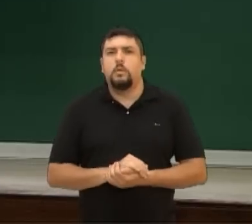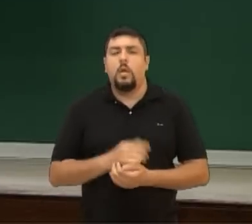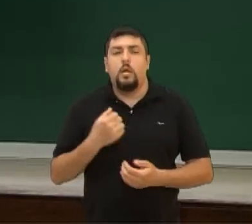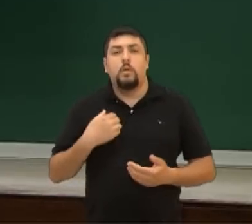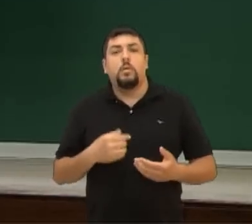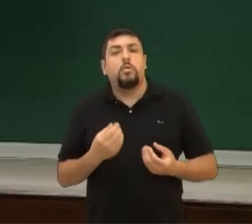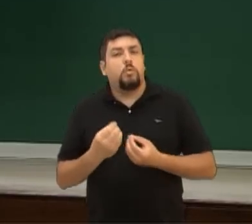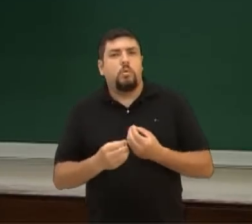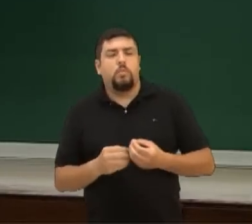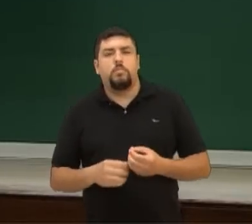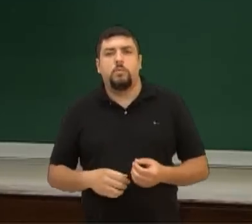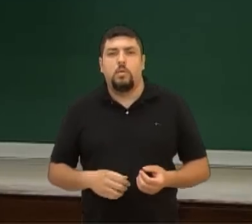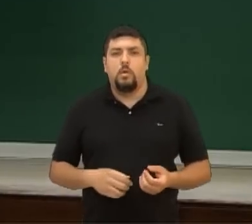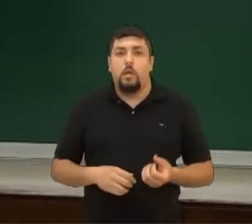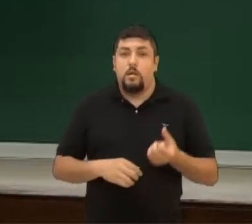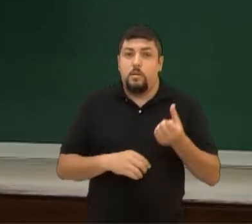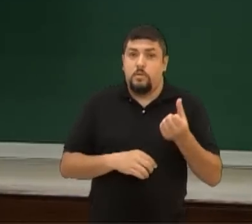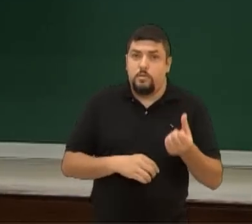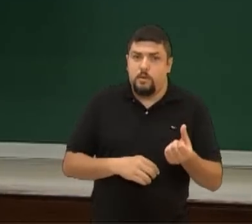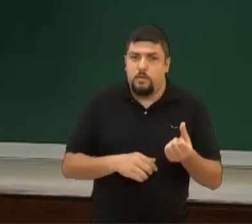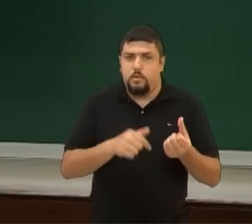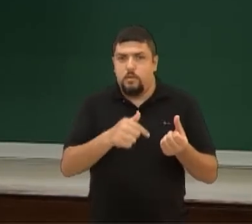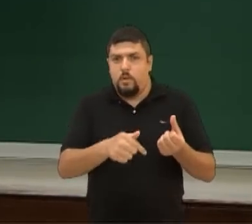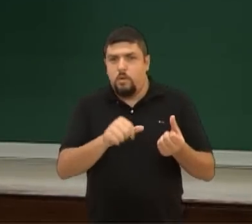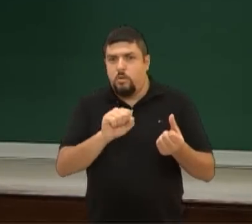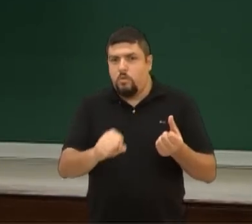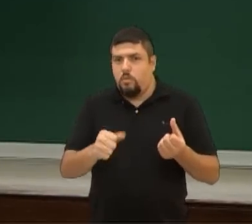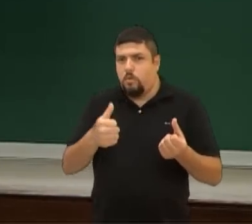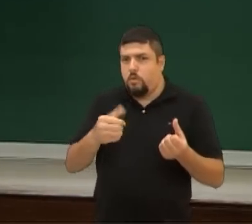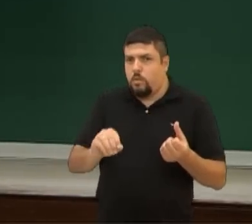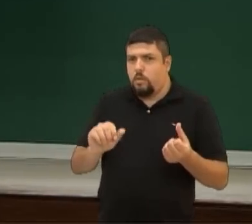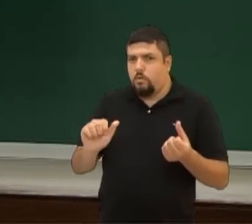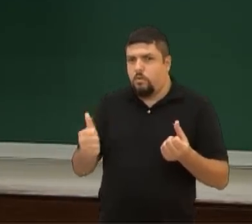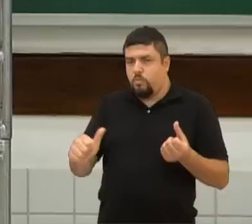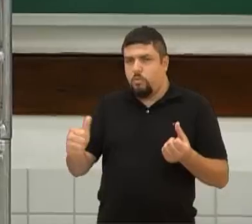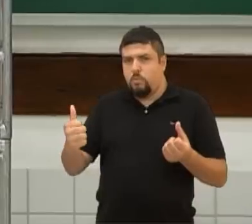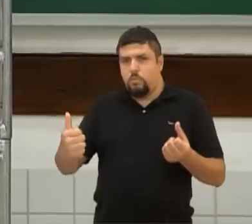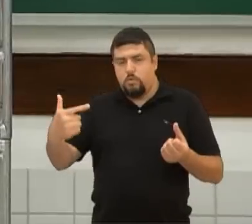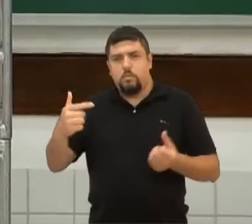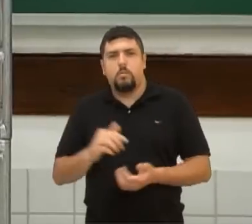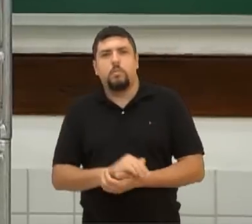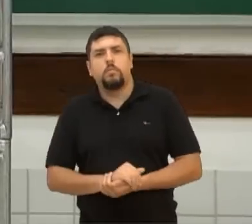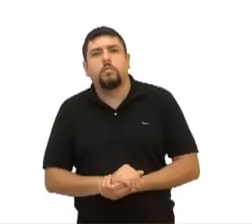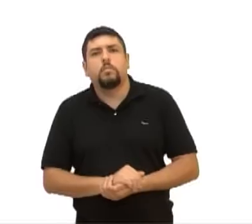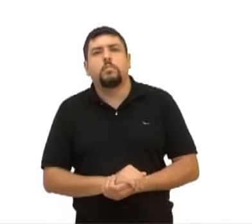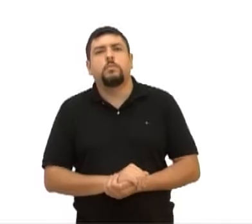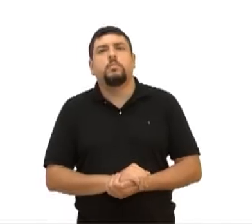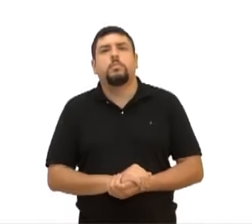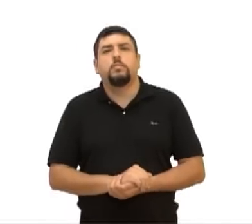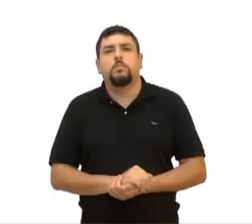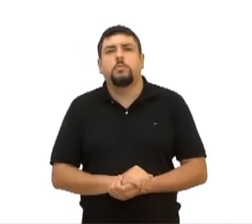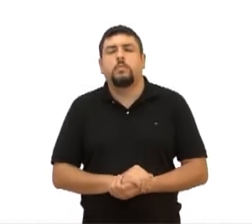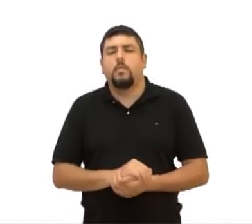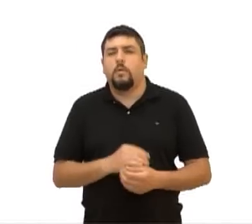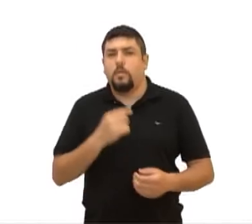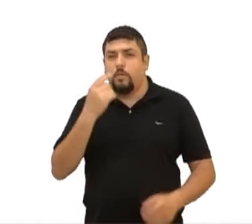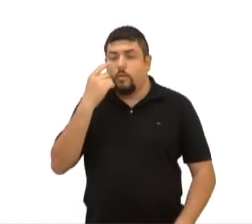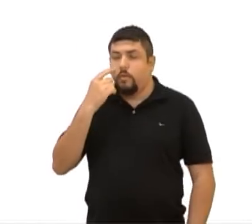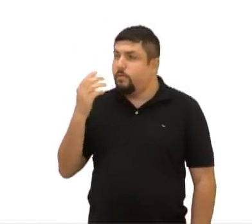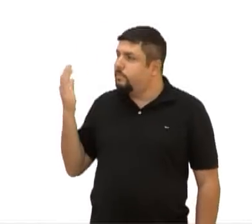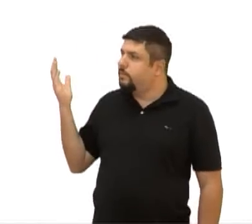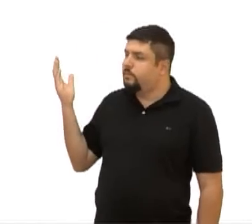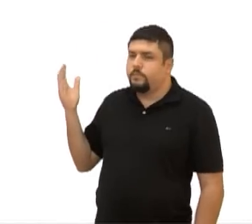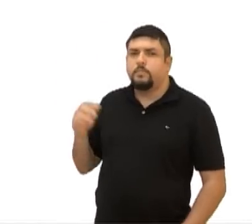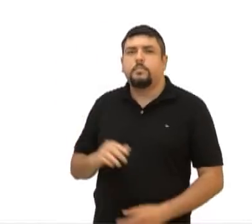obtidos foram 6, 7, 8, 10, 11, 12. Calcule a média aritmética. Bom, olha lá, calcular a